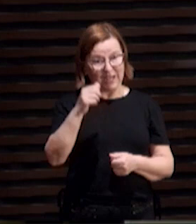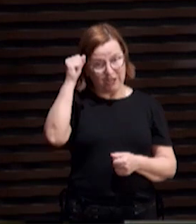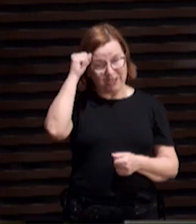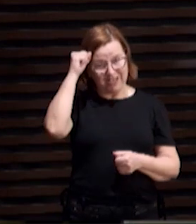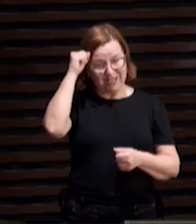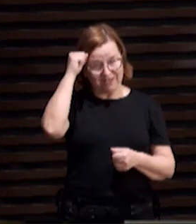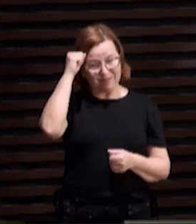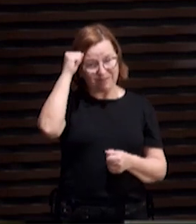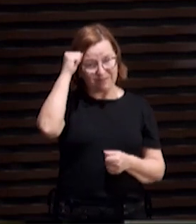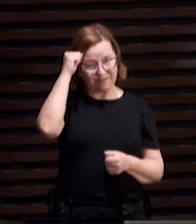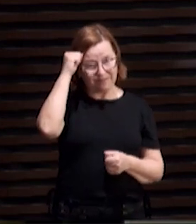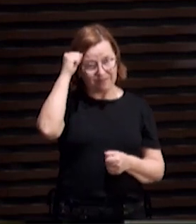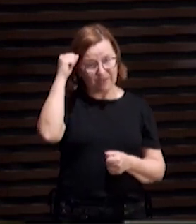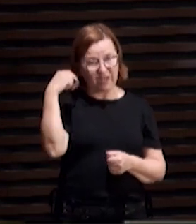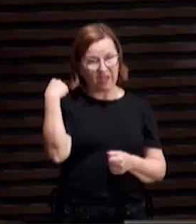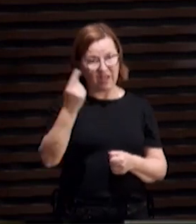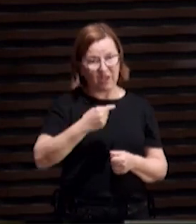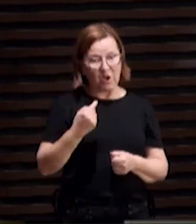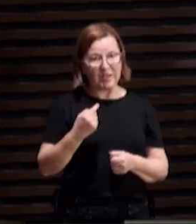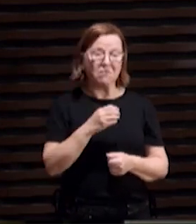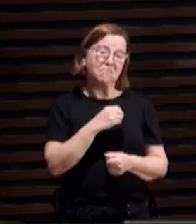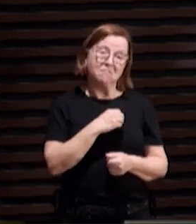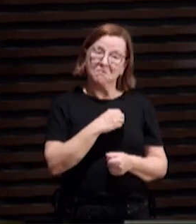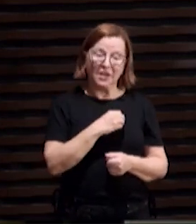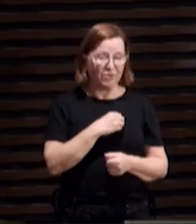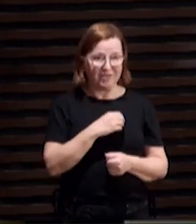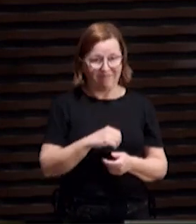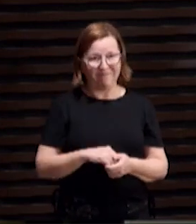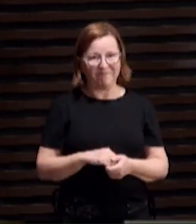somos indignos pecadores.